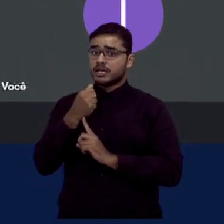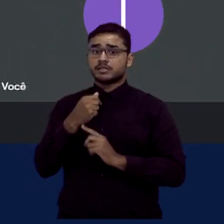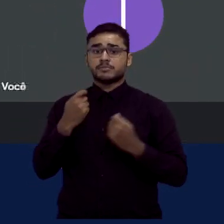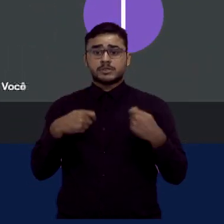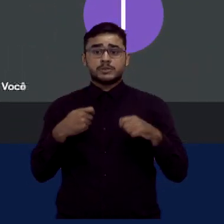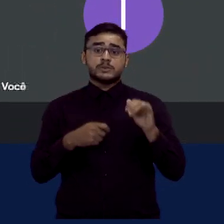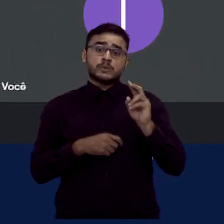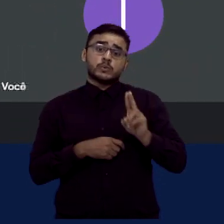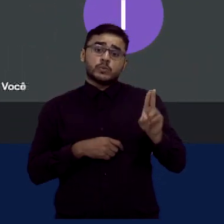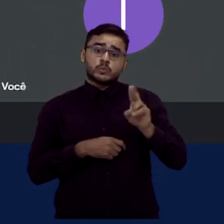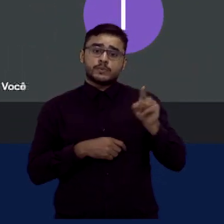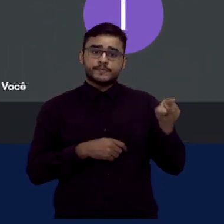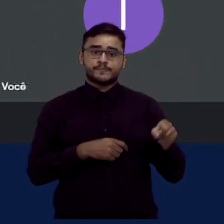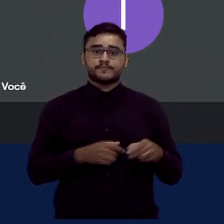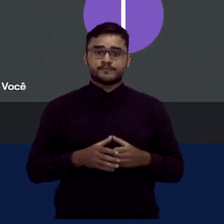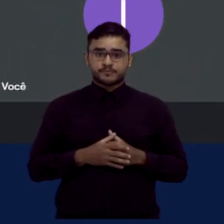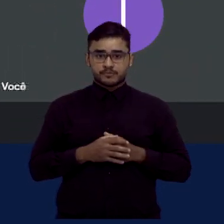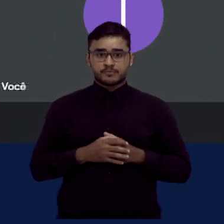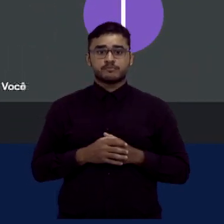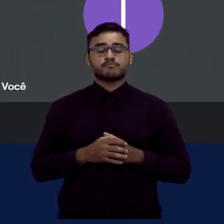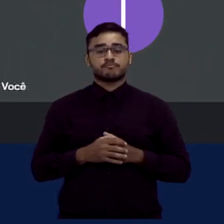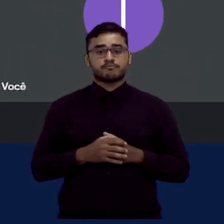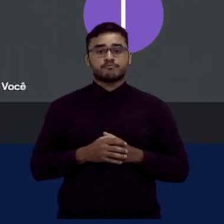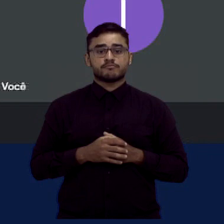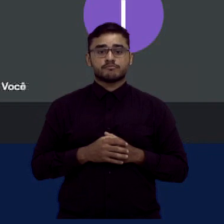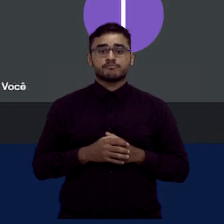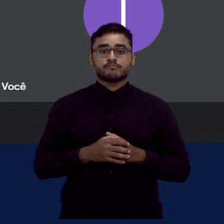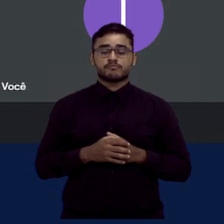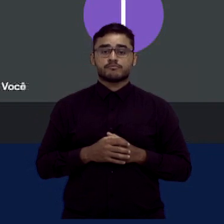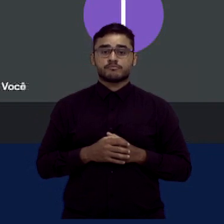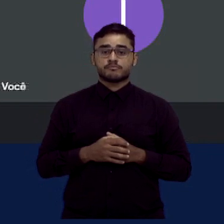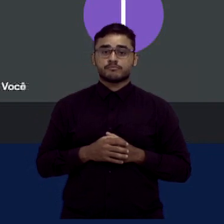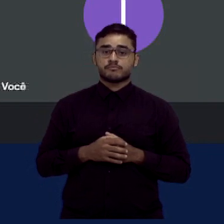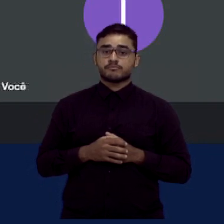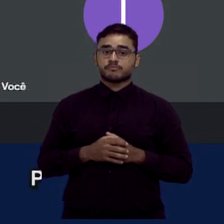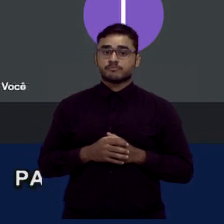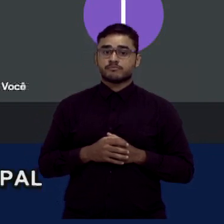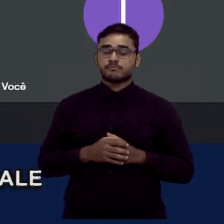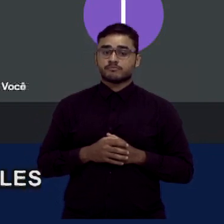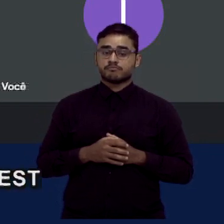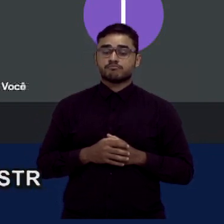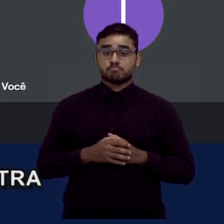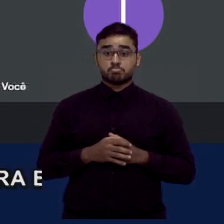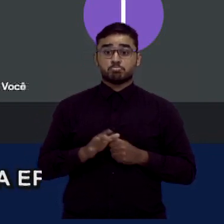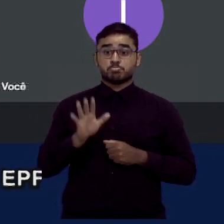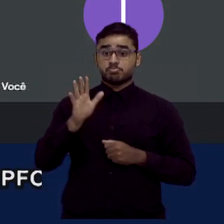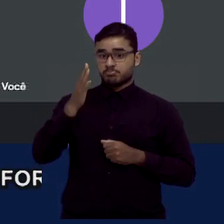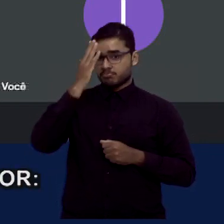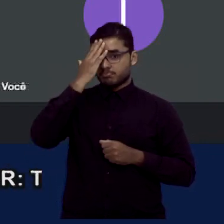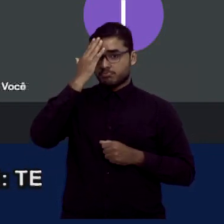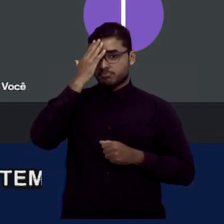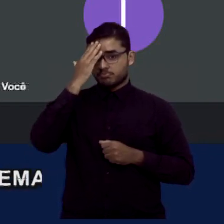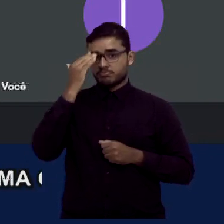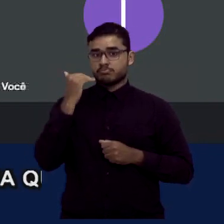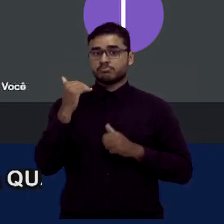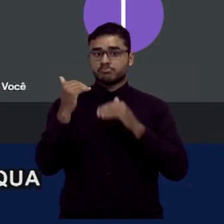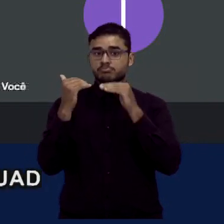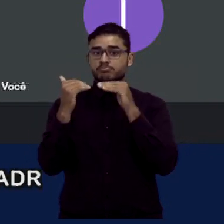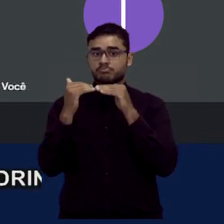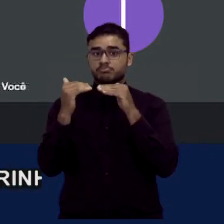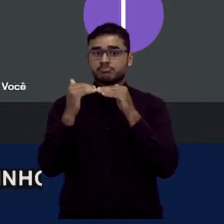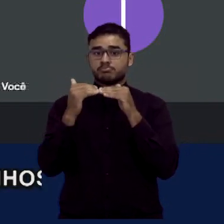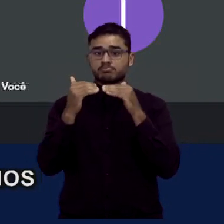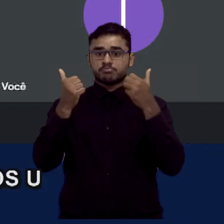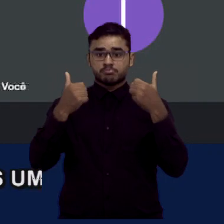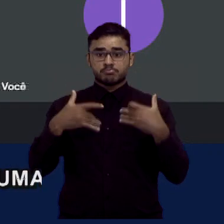Certo? Luiz, eu tenho a sensação de que você... não discordando de você, tá? Eu achei muito boa